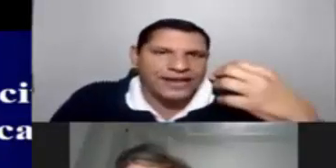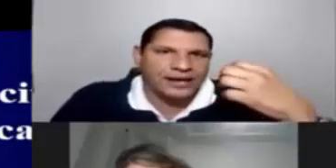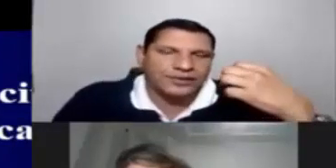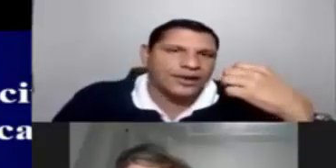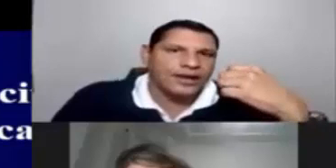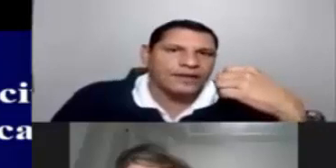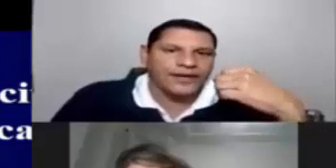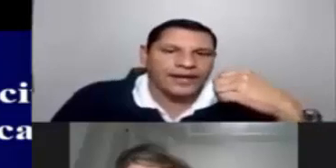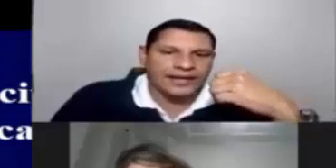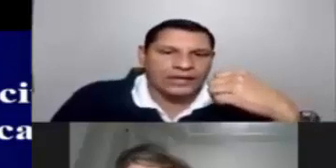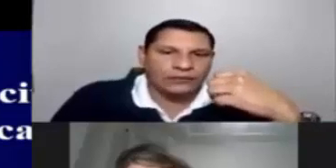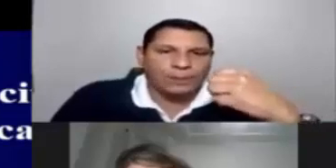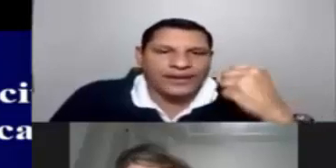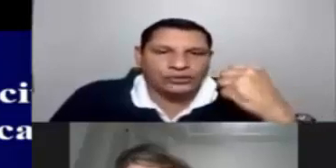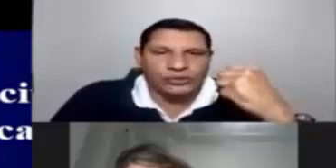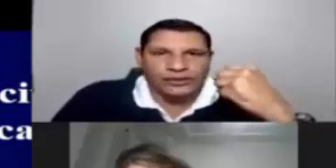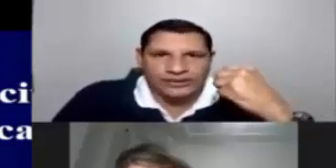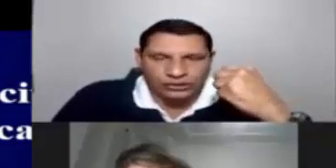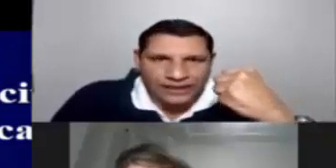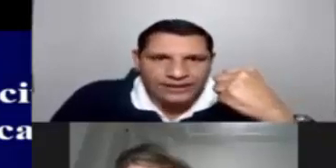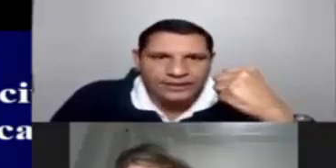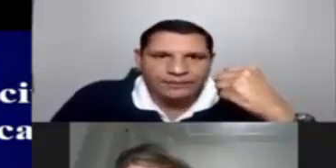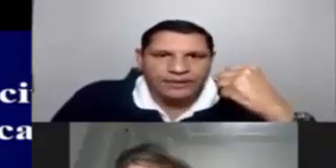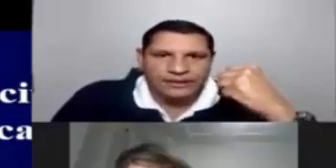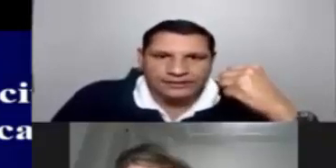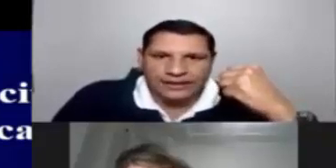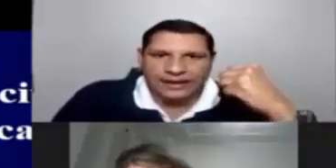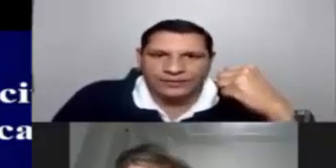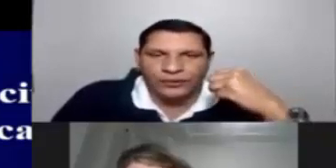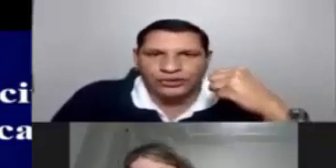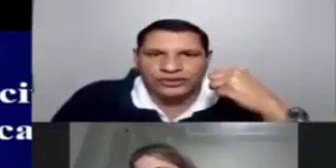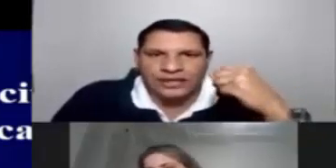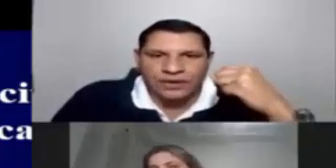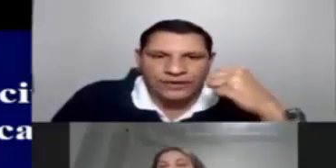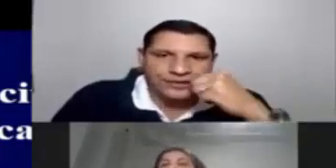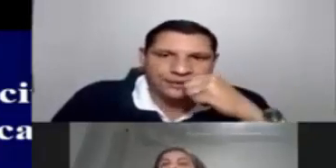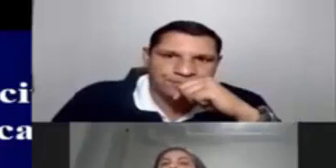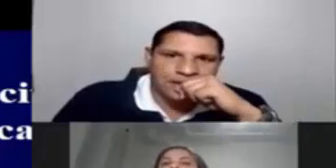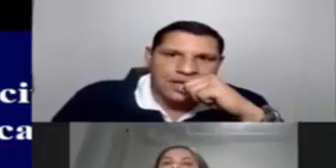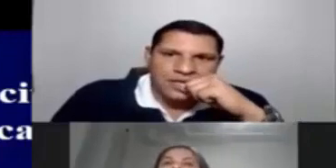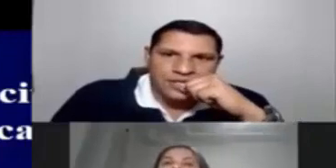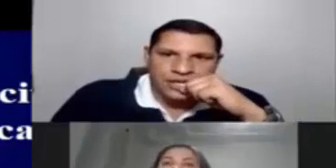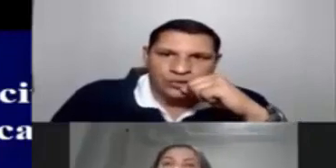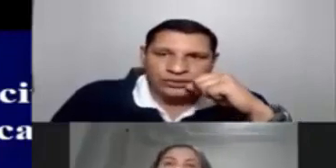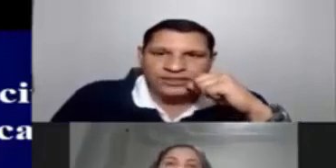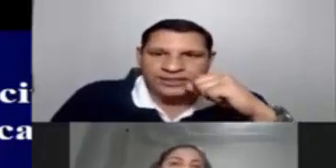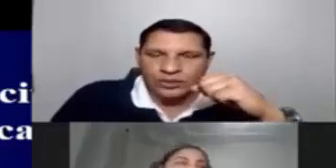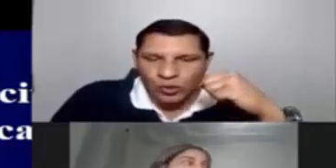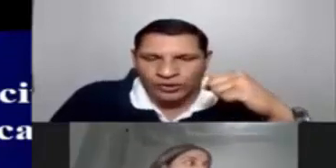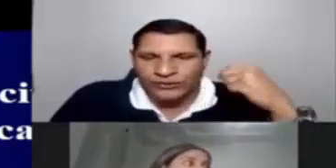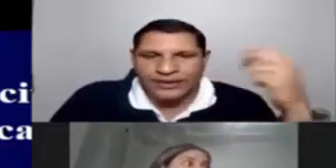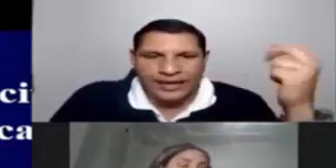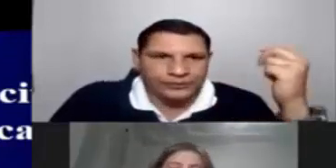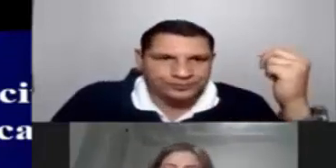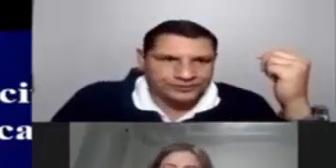mazelas né? ele levou preso isso daí tá? foi isso que ele veio fazer Jesus ressuscita em